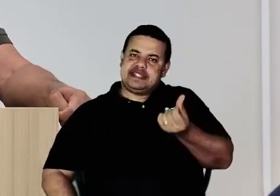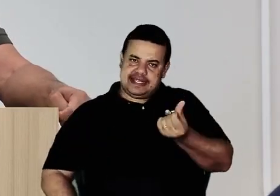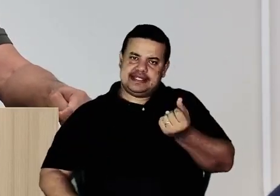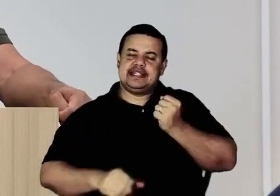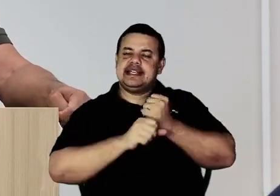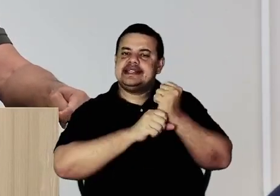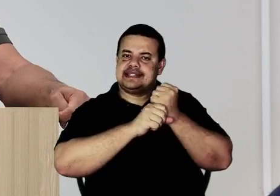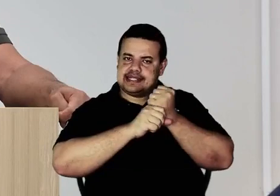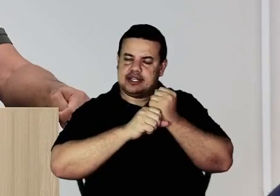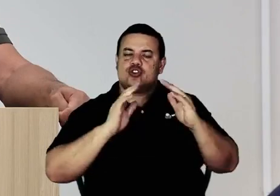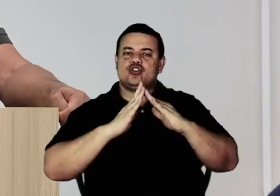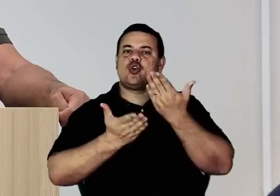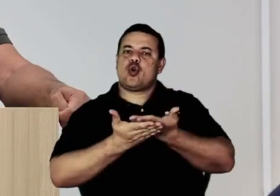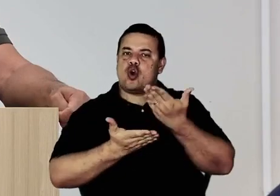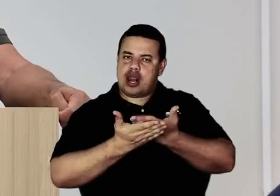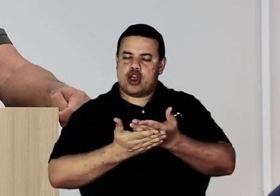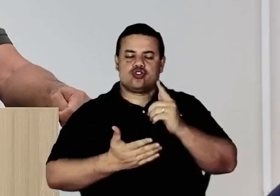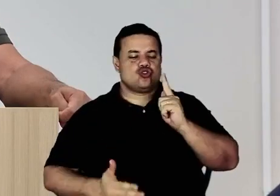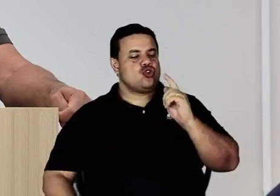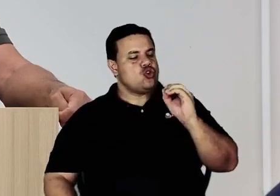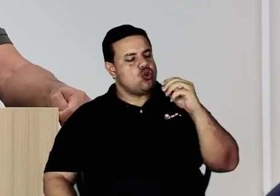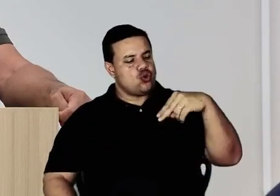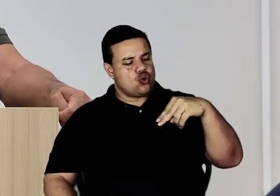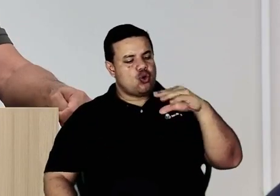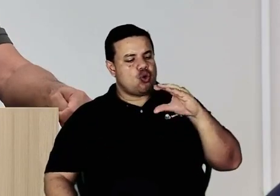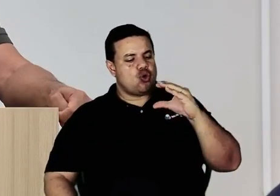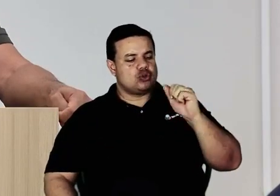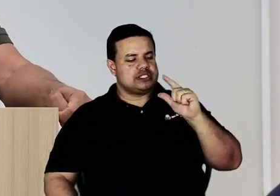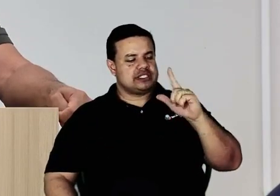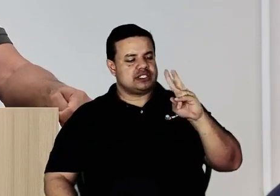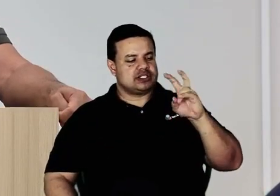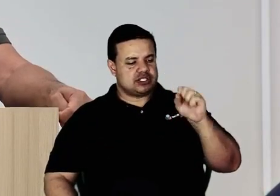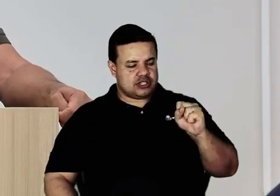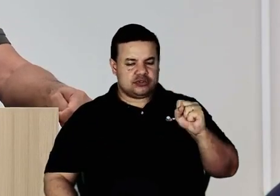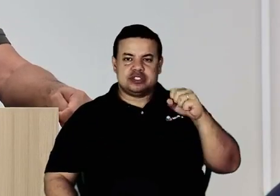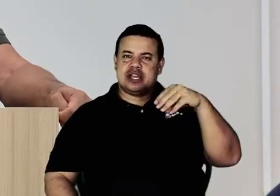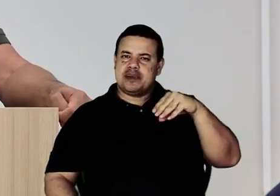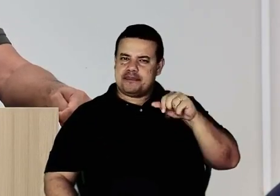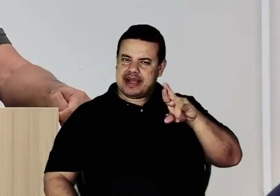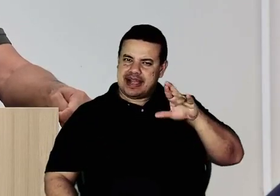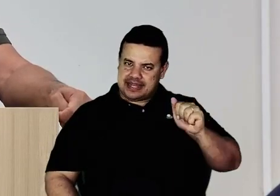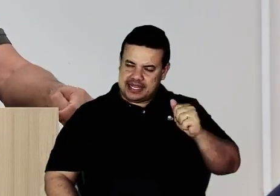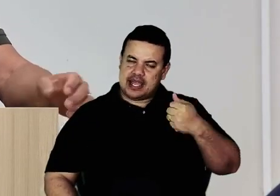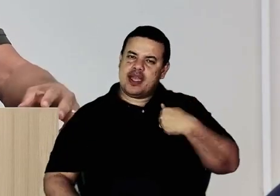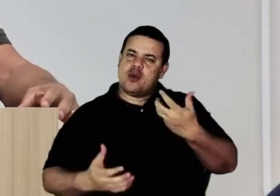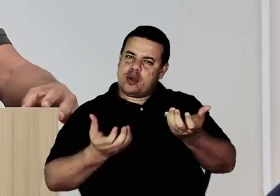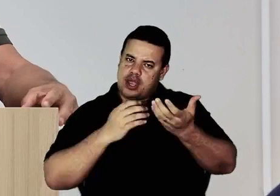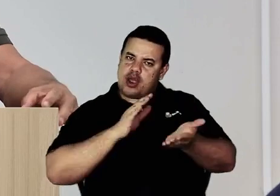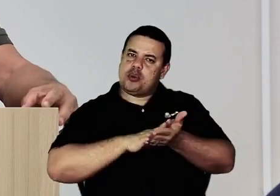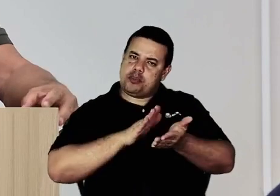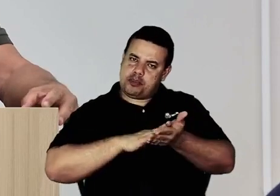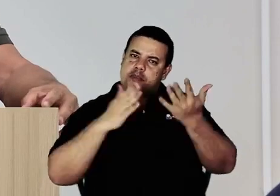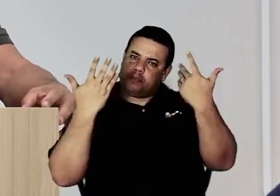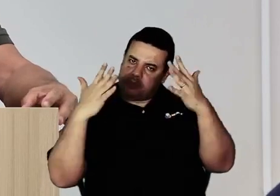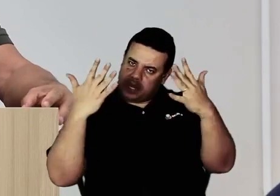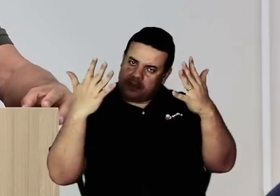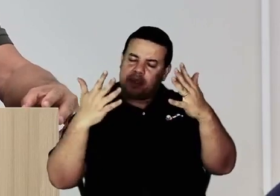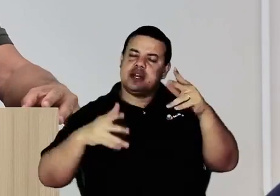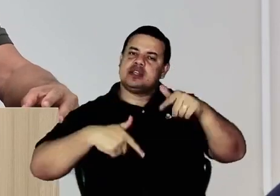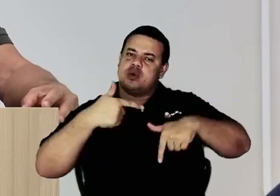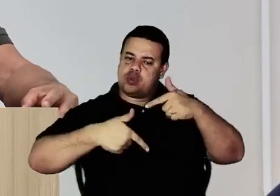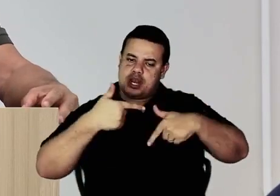Mendes Gonçalves, Escola do Campo Maria Bovers. Então, quero aqui parabenizar o trabalho das professoras